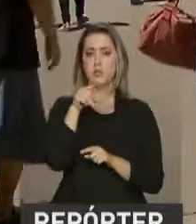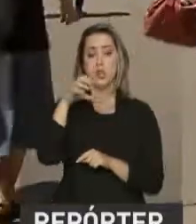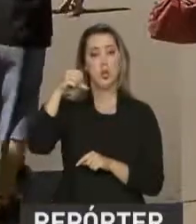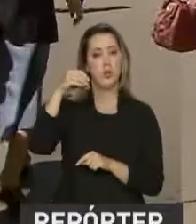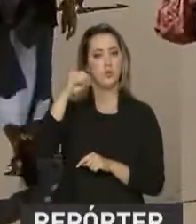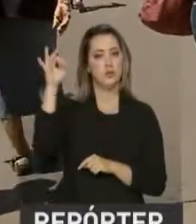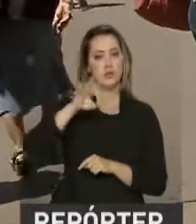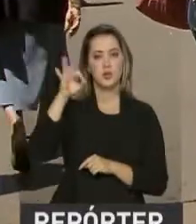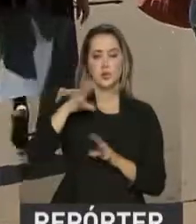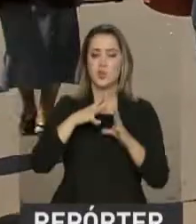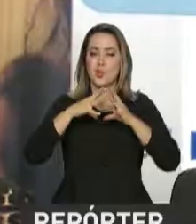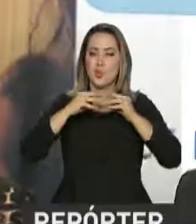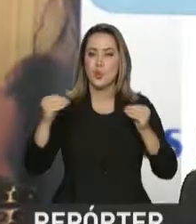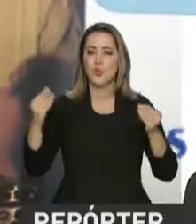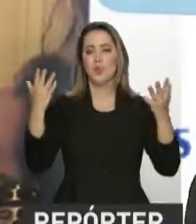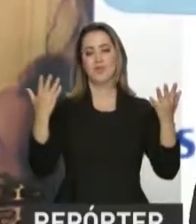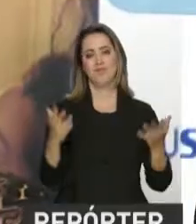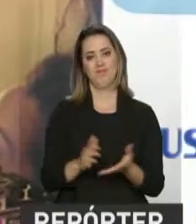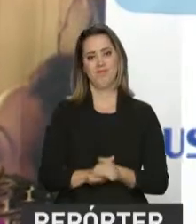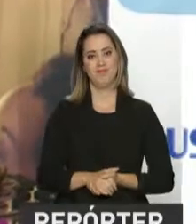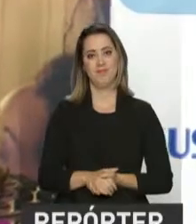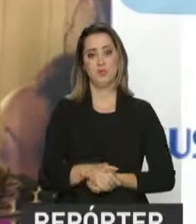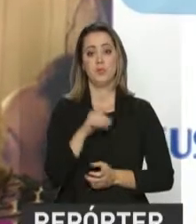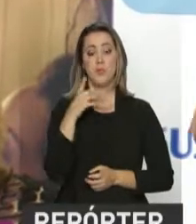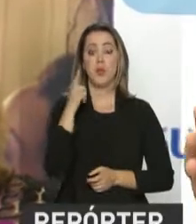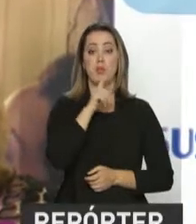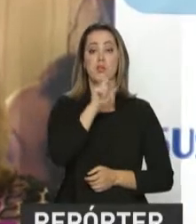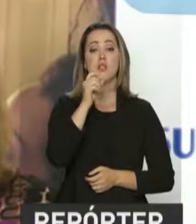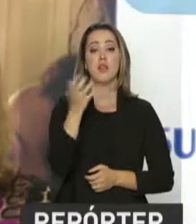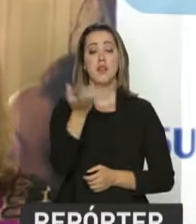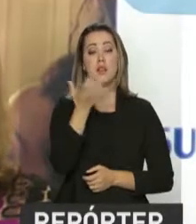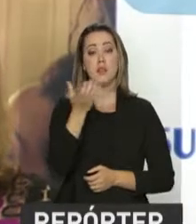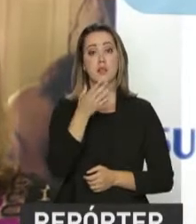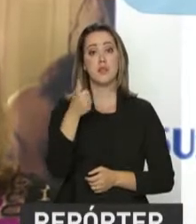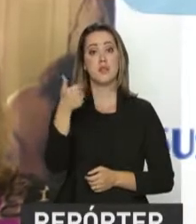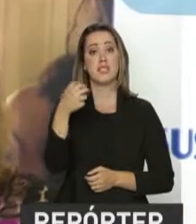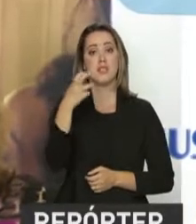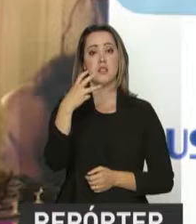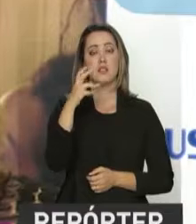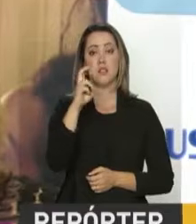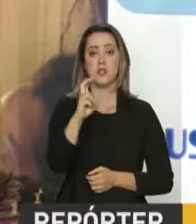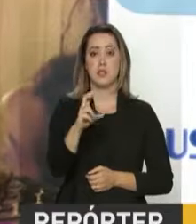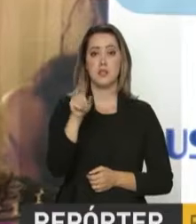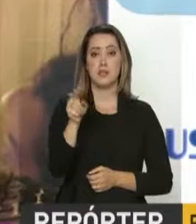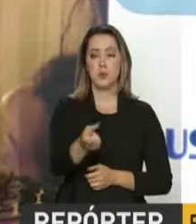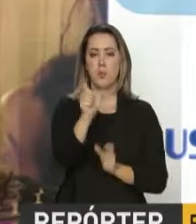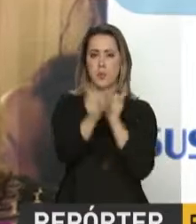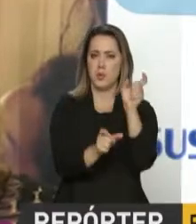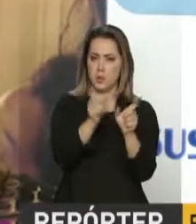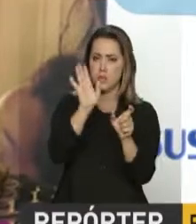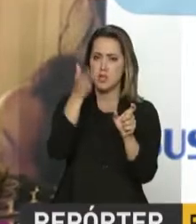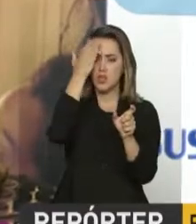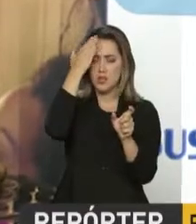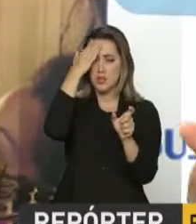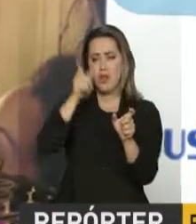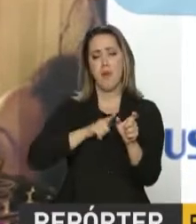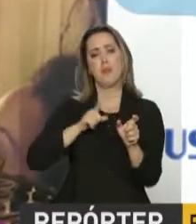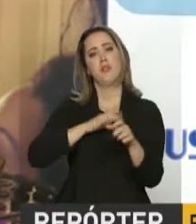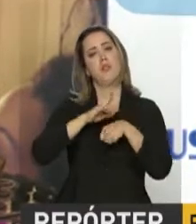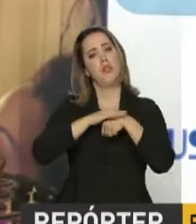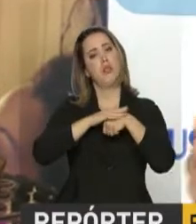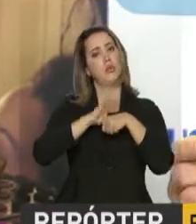cento de cura da doença queremos alcançar os 135 mil brasileiros que estão diagnosticados com hepatite